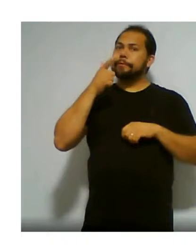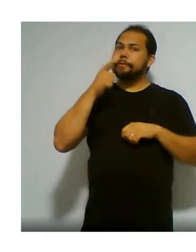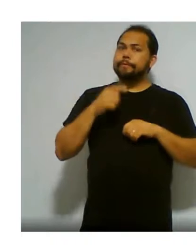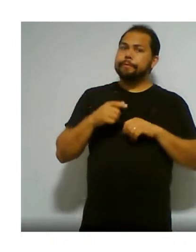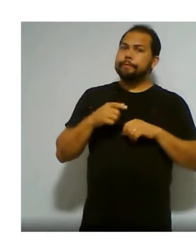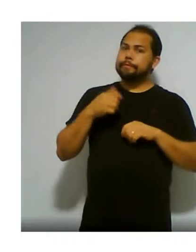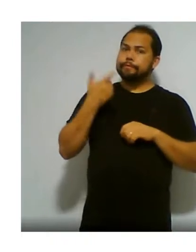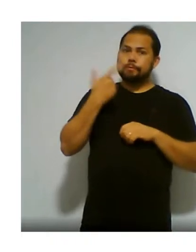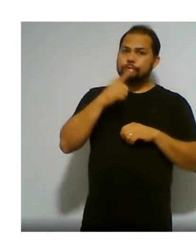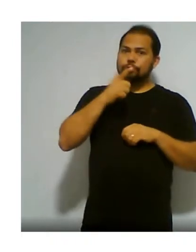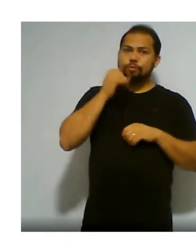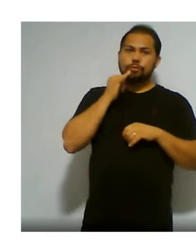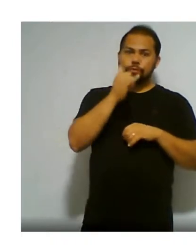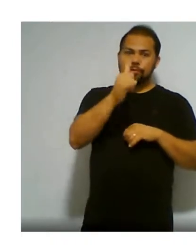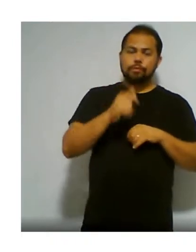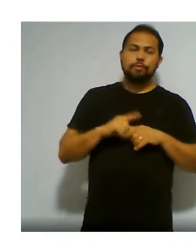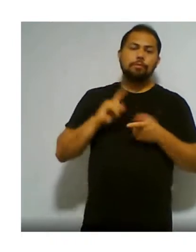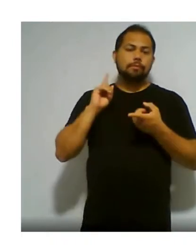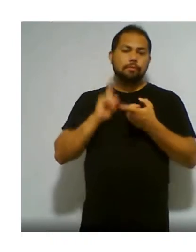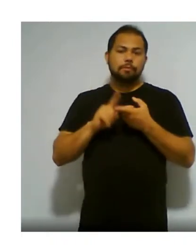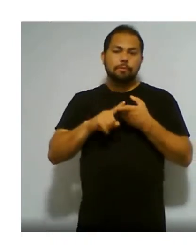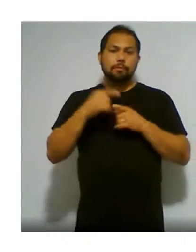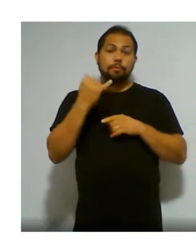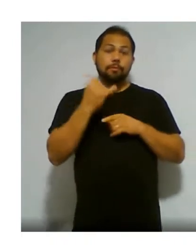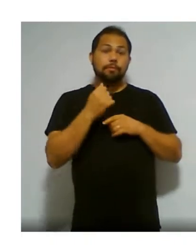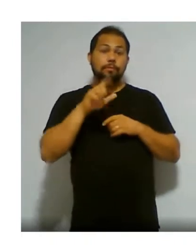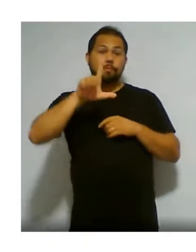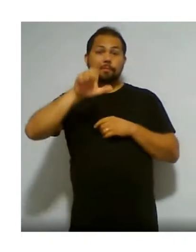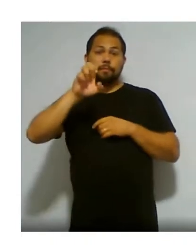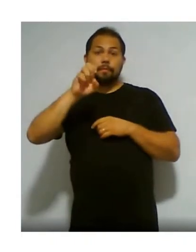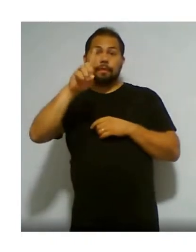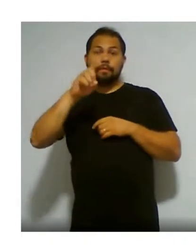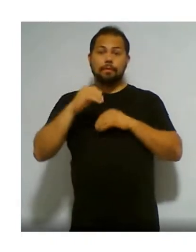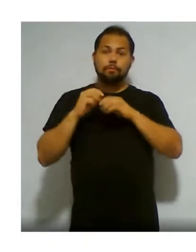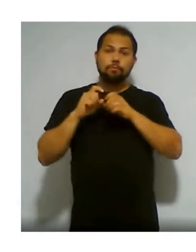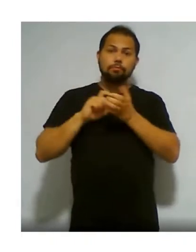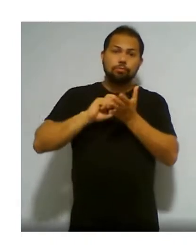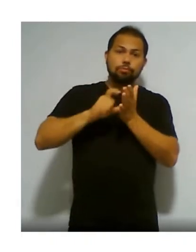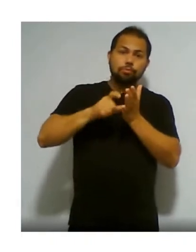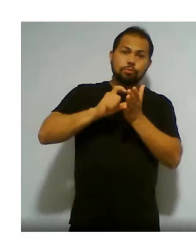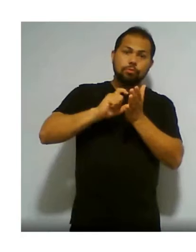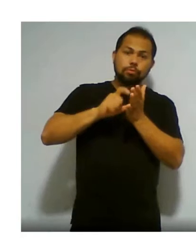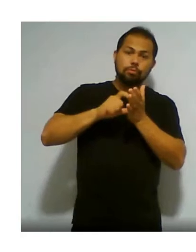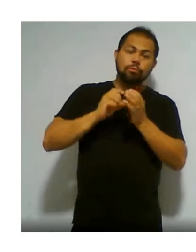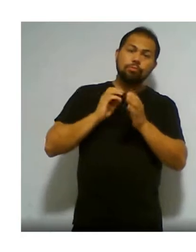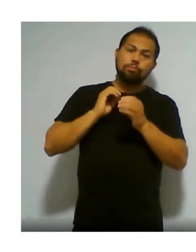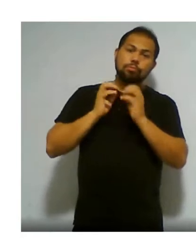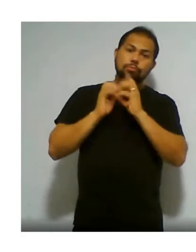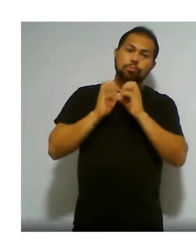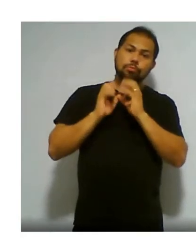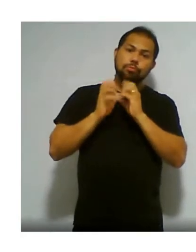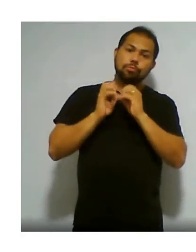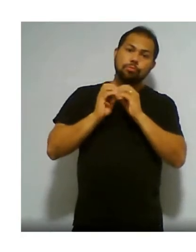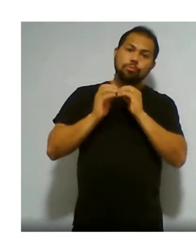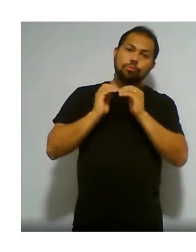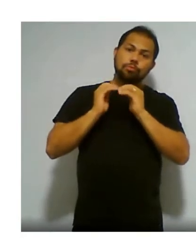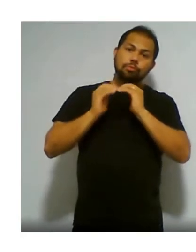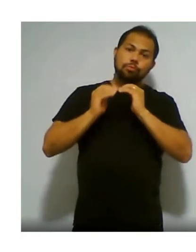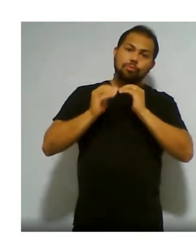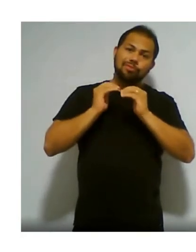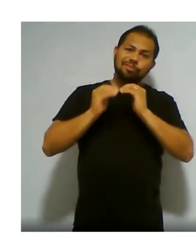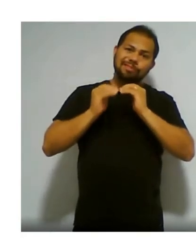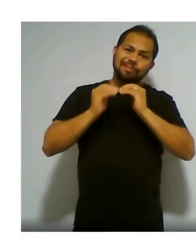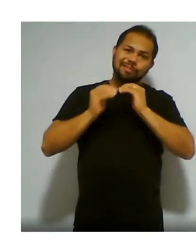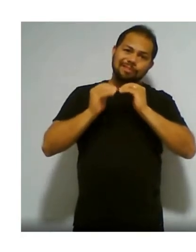Bom, aqui um LED de processamento, né? São esses 2 pinos, ele fica piscando quando o seu processamento o processador está trabalhando bastante, ele pisca mais